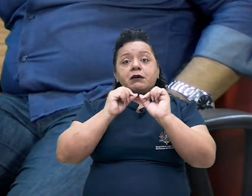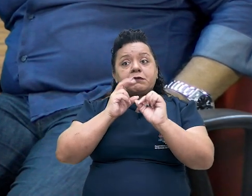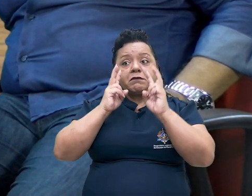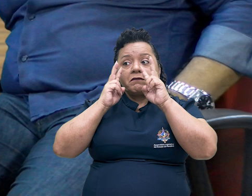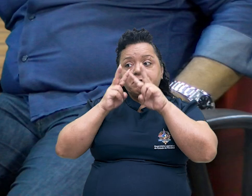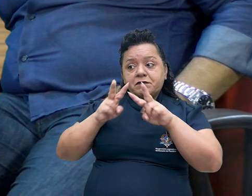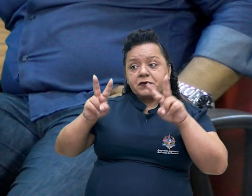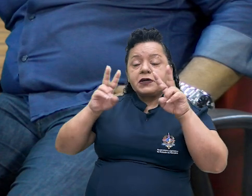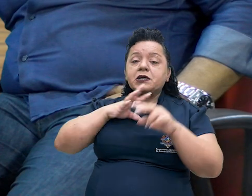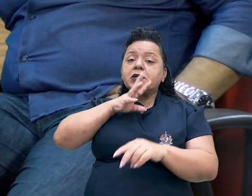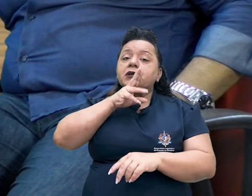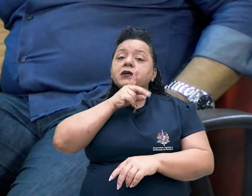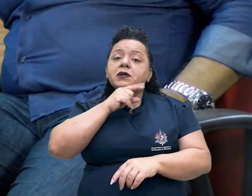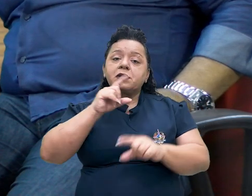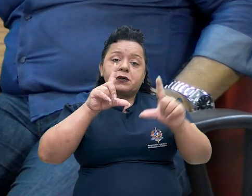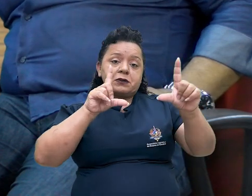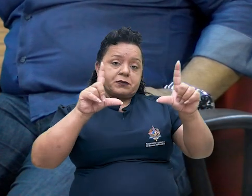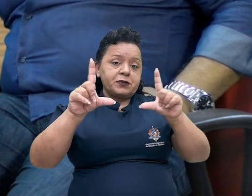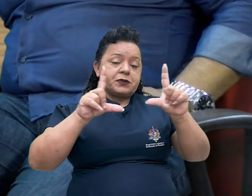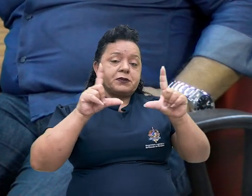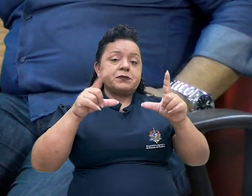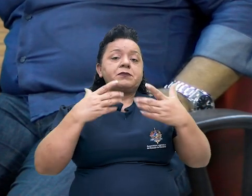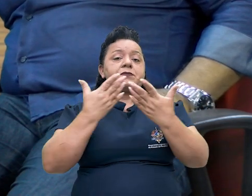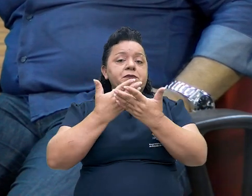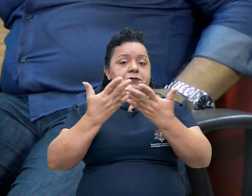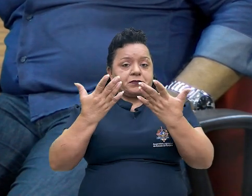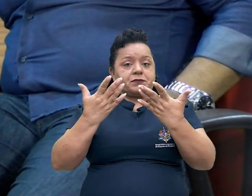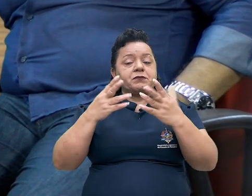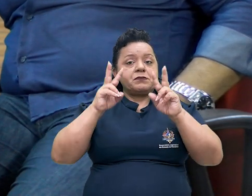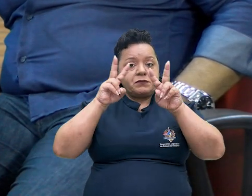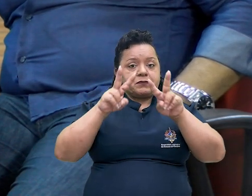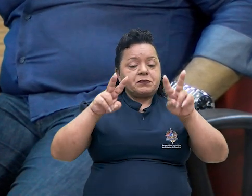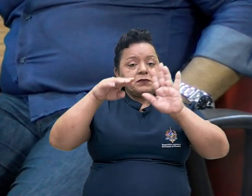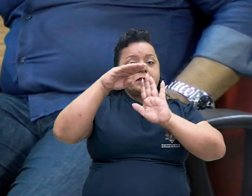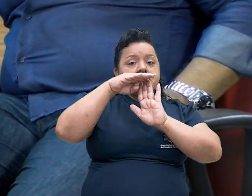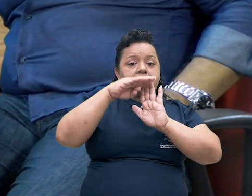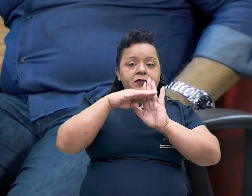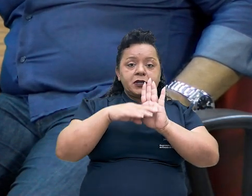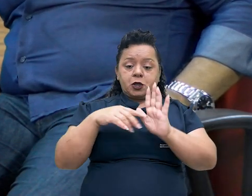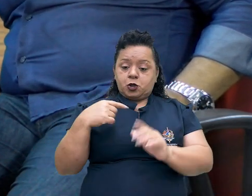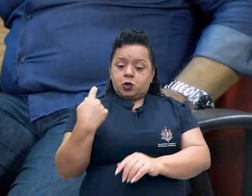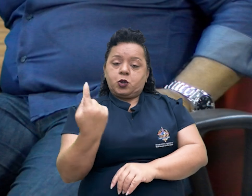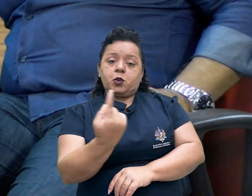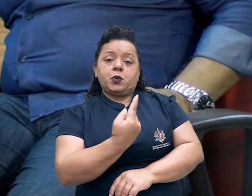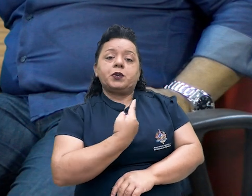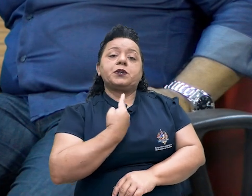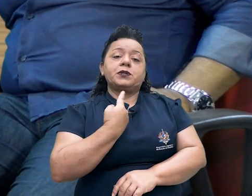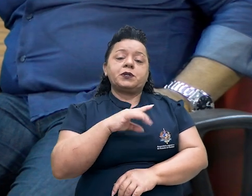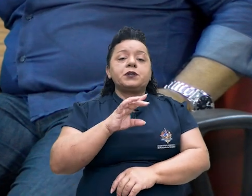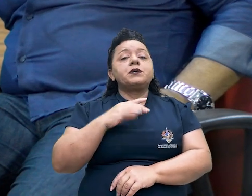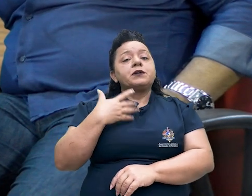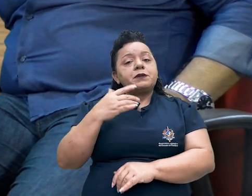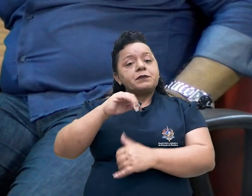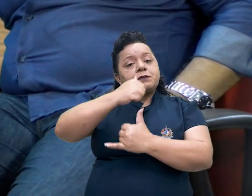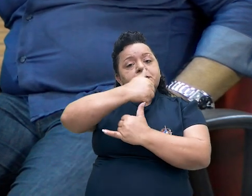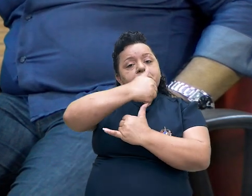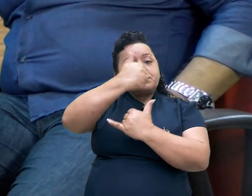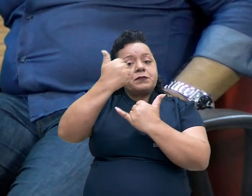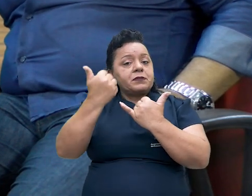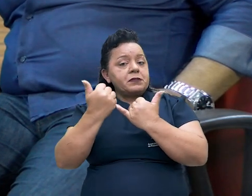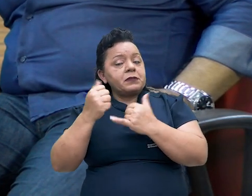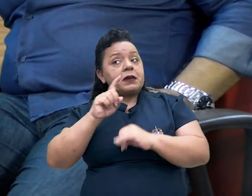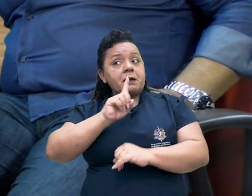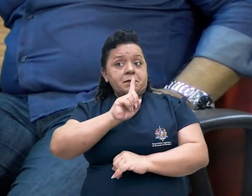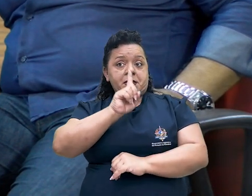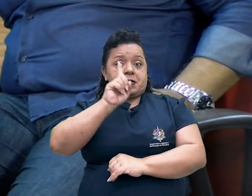o espertino de televisão e isso hoje já tá acontecendo nós aqui ainda Somos privilegiados né mas